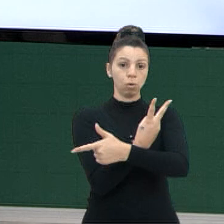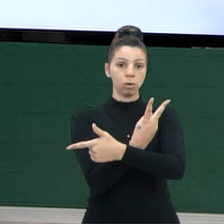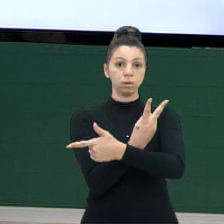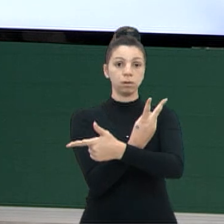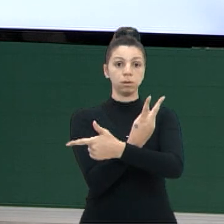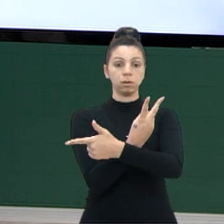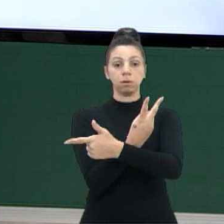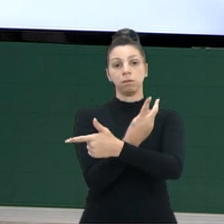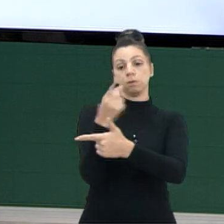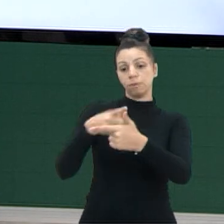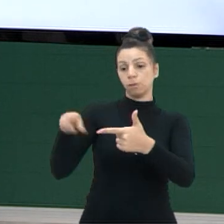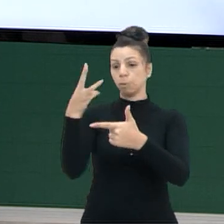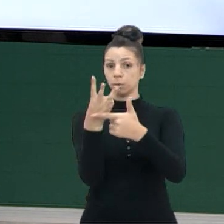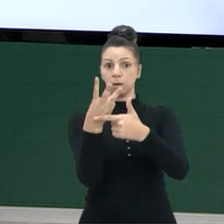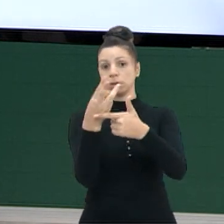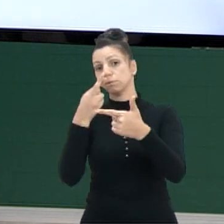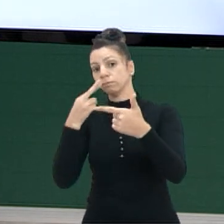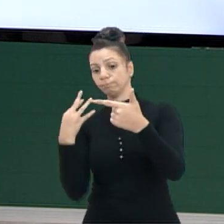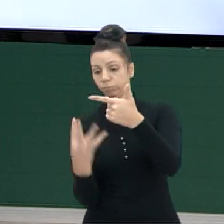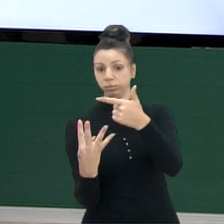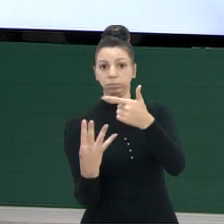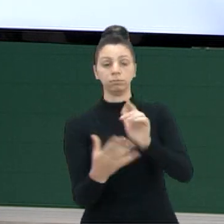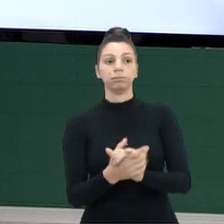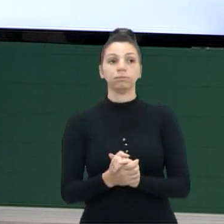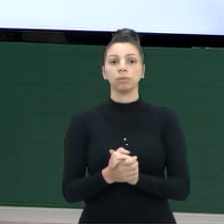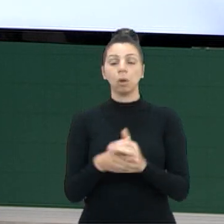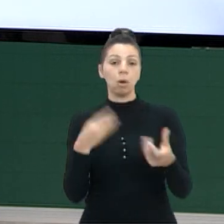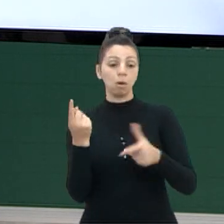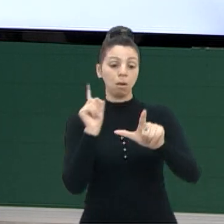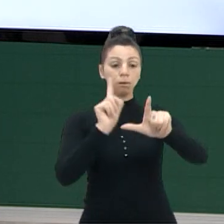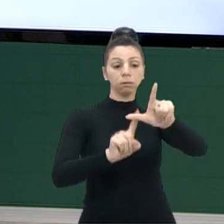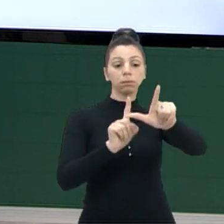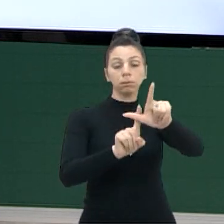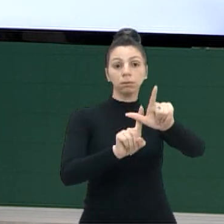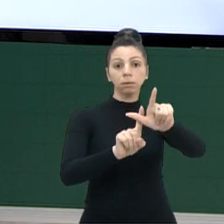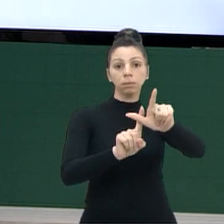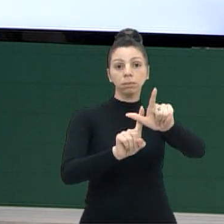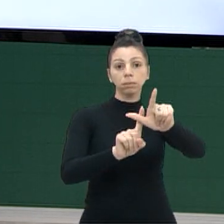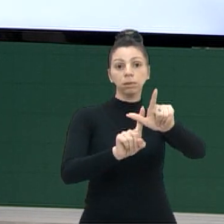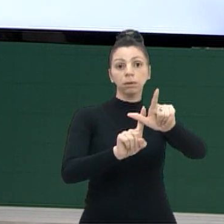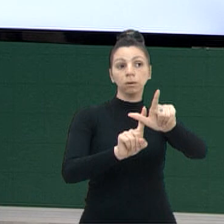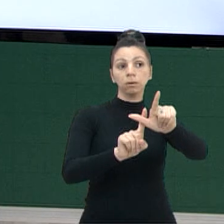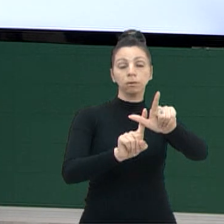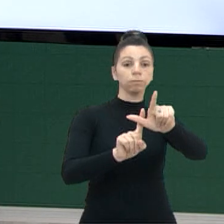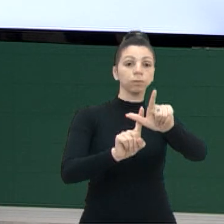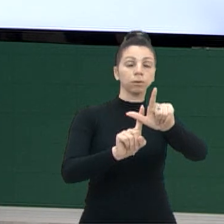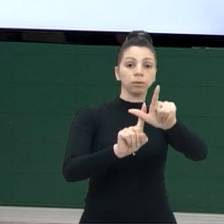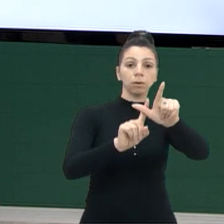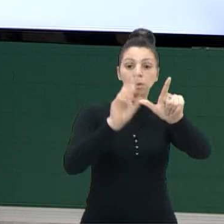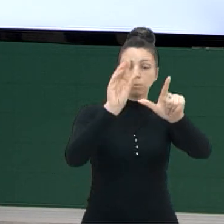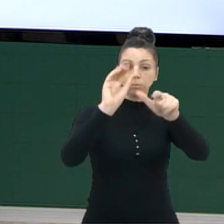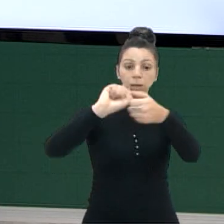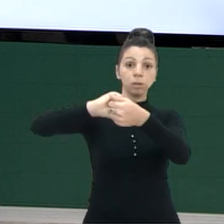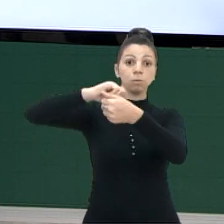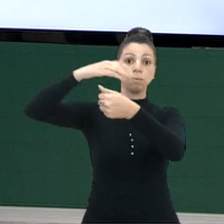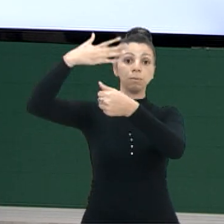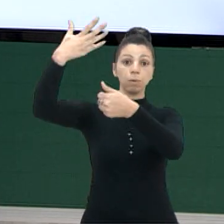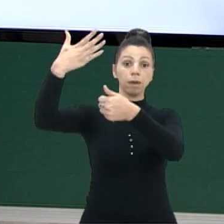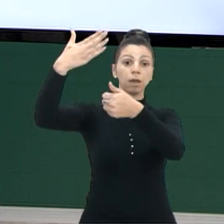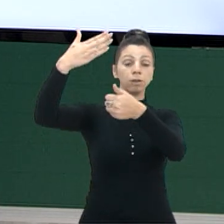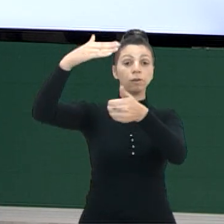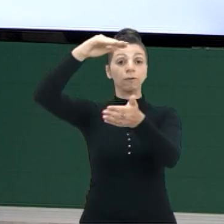3, 4. E o que eu faço com a parte literal? Como estou dividindo, vou subtrair os expoentes das